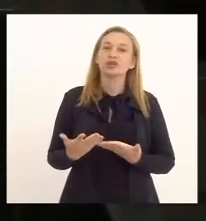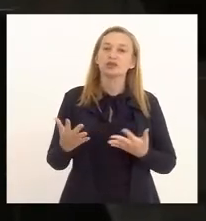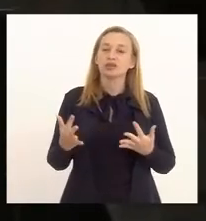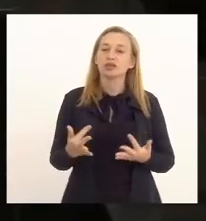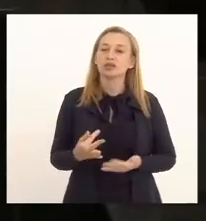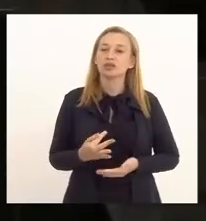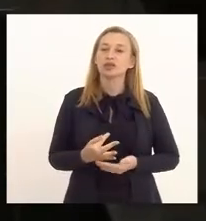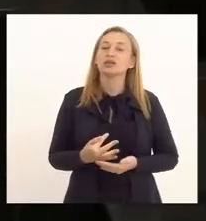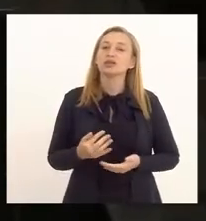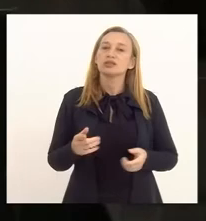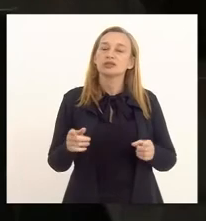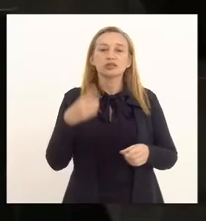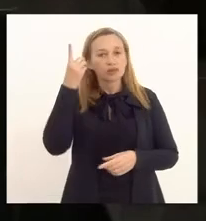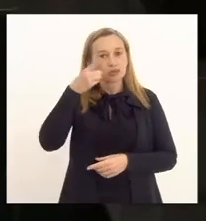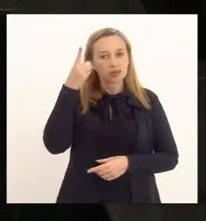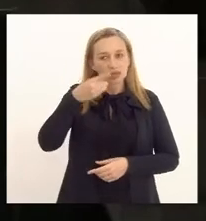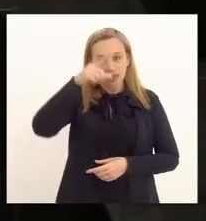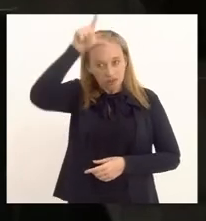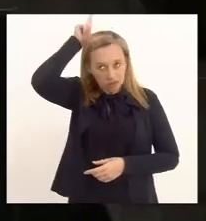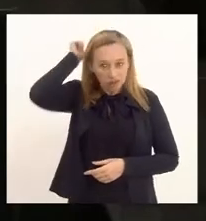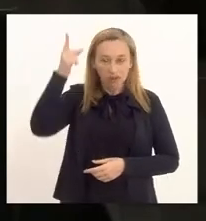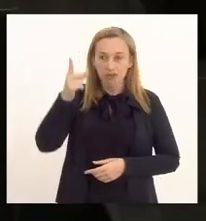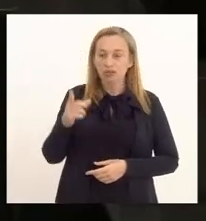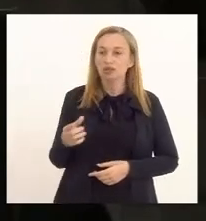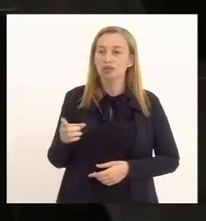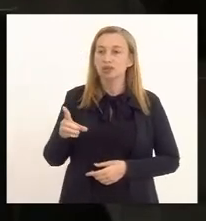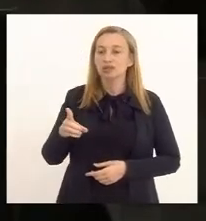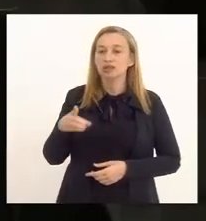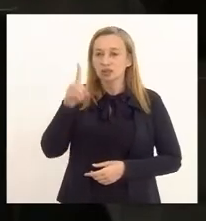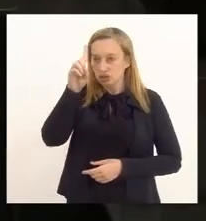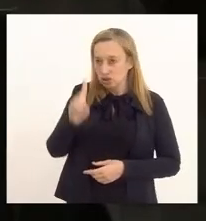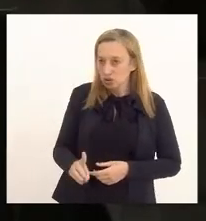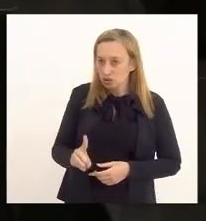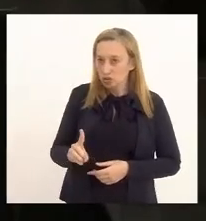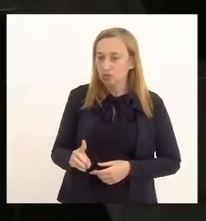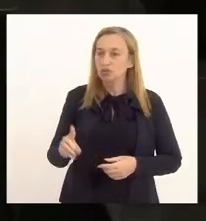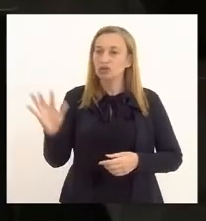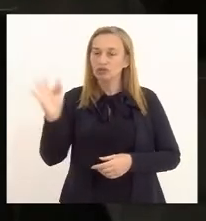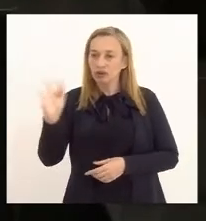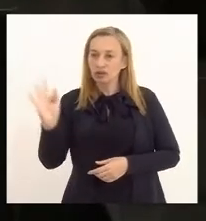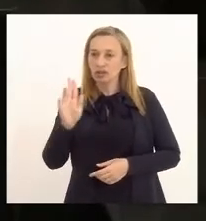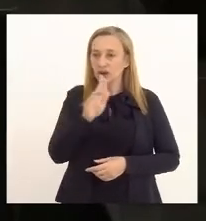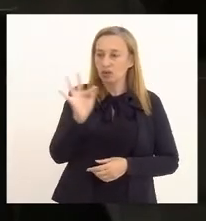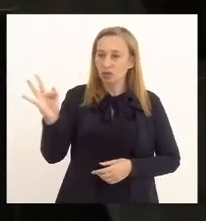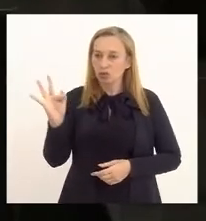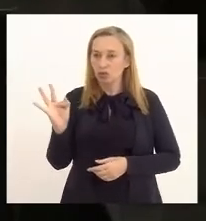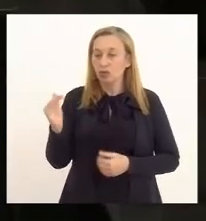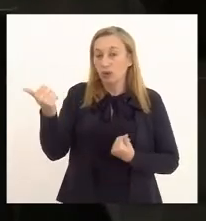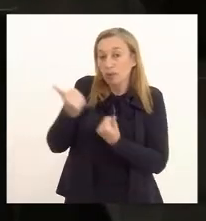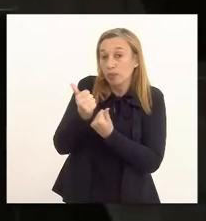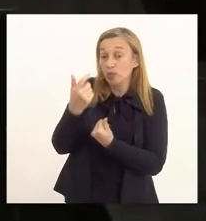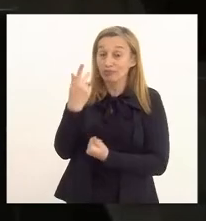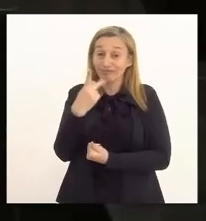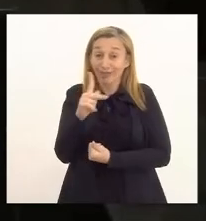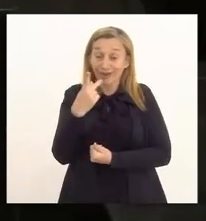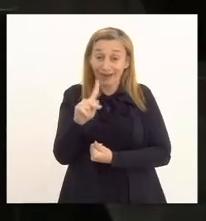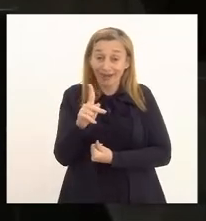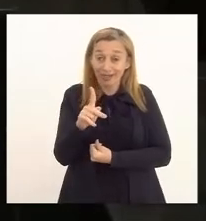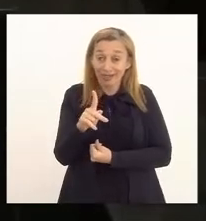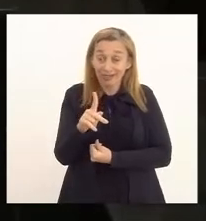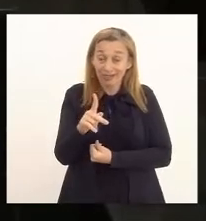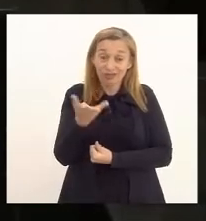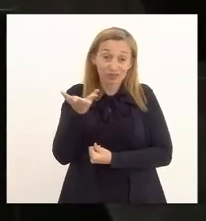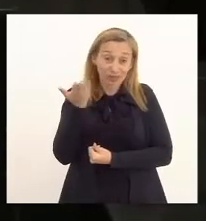Felisberta. Inclusive, deputado Luiz Paulo, me tornei diretor da Faculdade de Educação da UF com o apoio explícito da Felisberta. Sem o seu apoio, eu não teria conseguido naquela